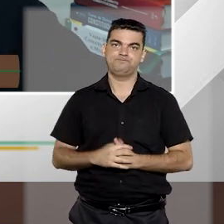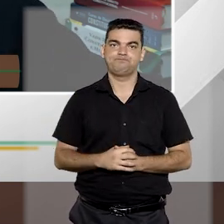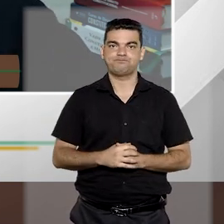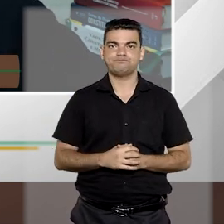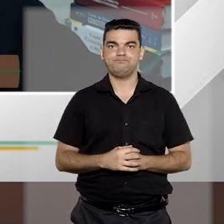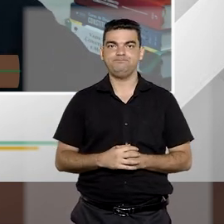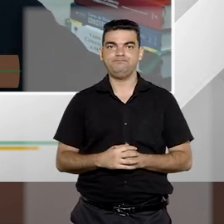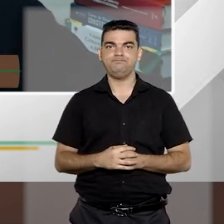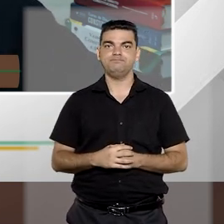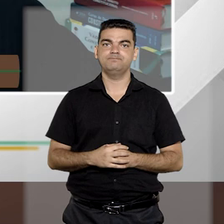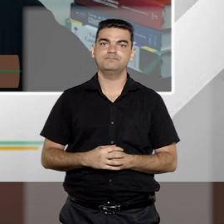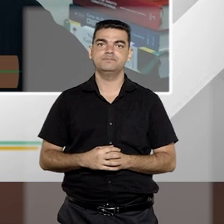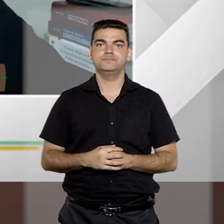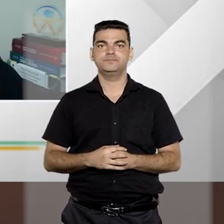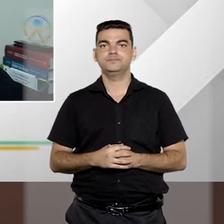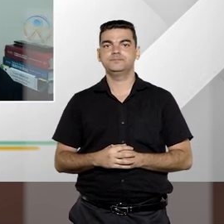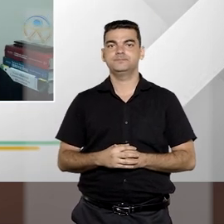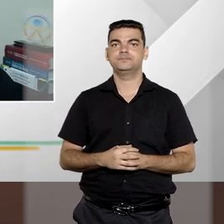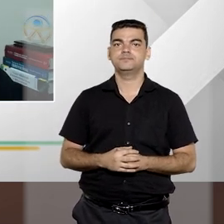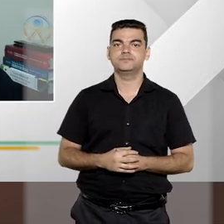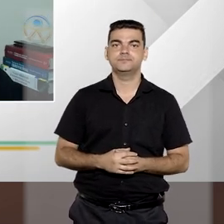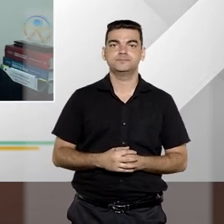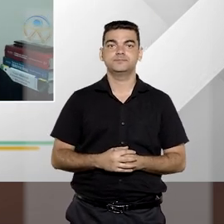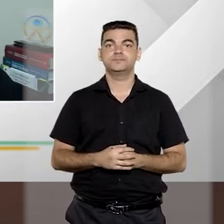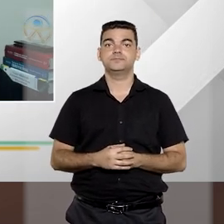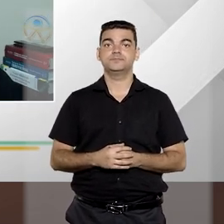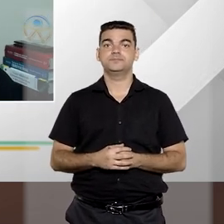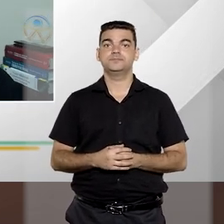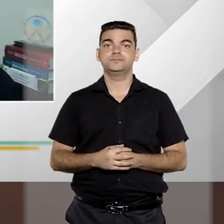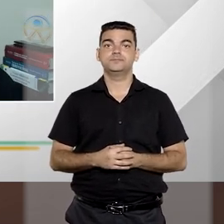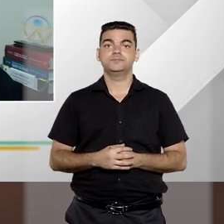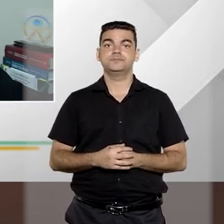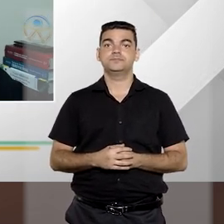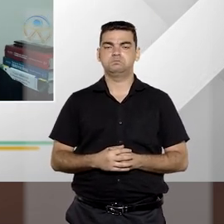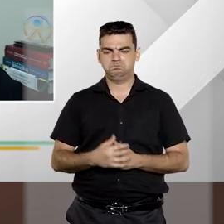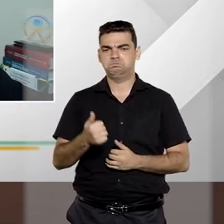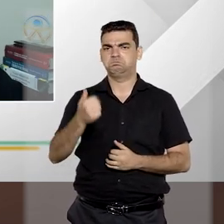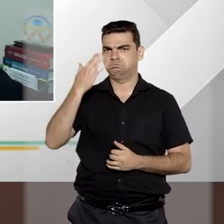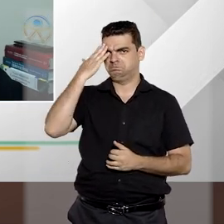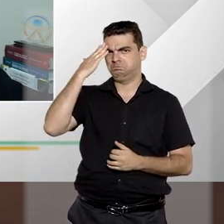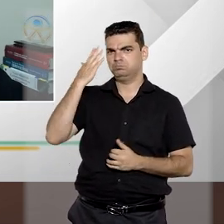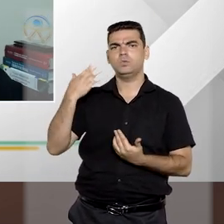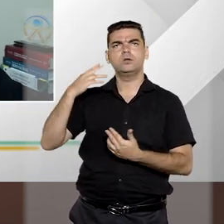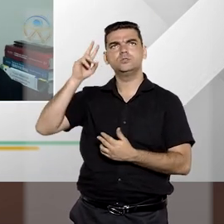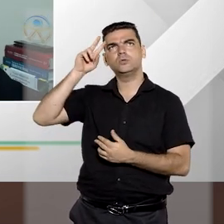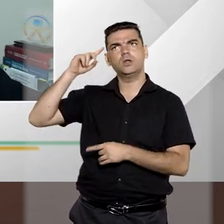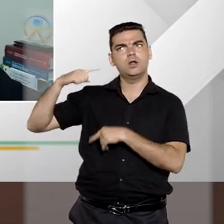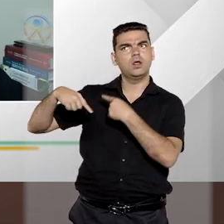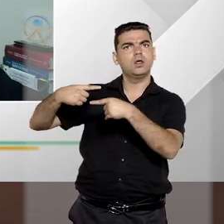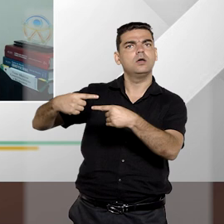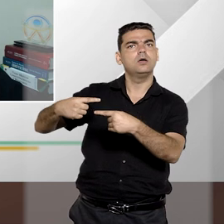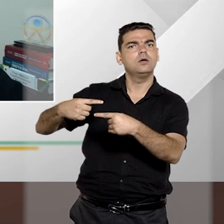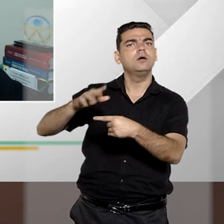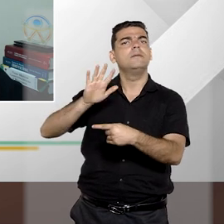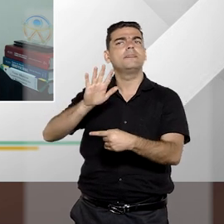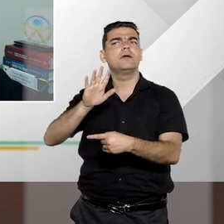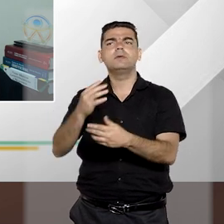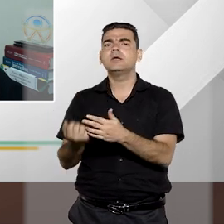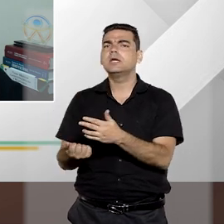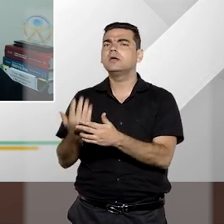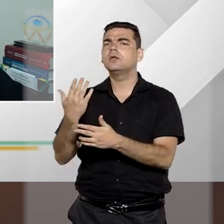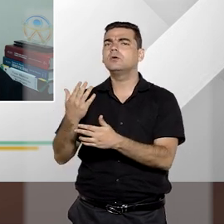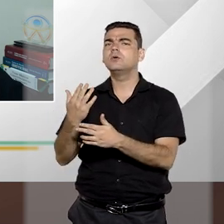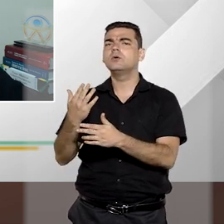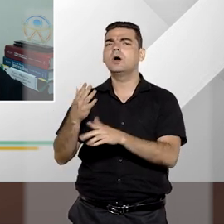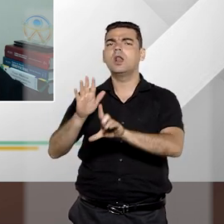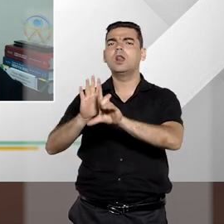nosso ordenamento jurídico. Pegando esse gancho aí do arcabouço histórico, eu gostaria de saber como é que surgiu então o